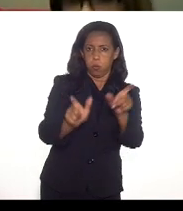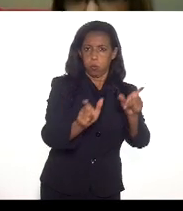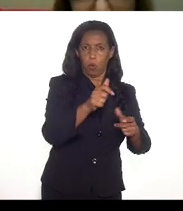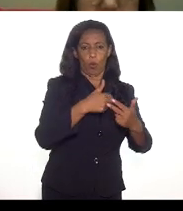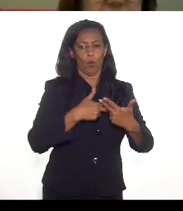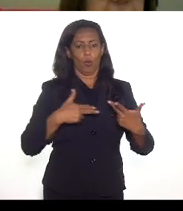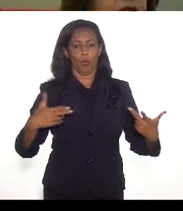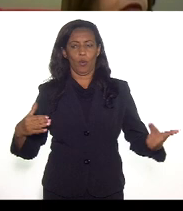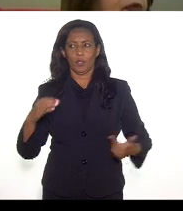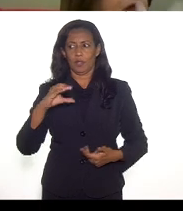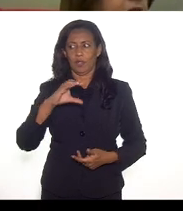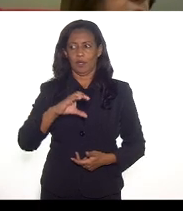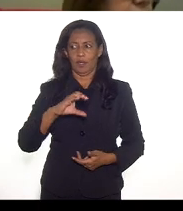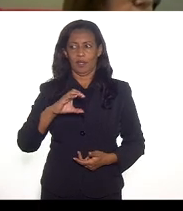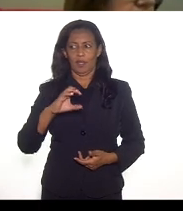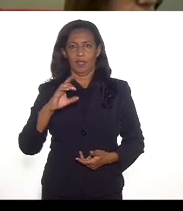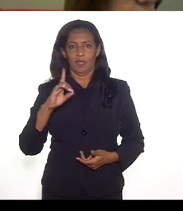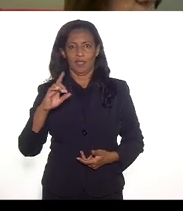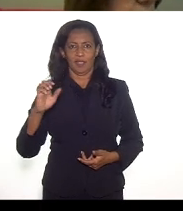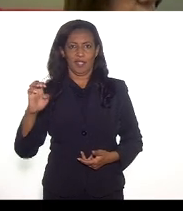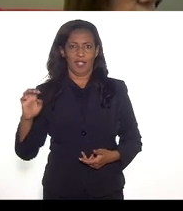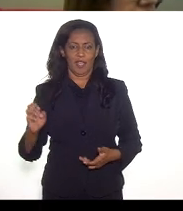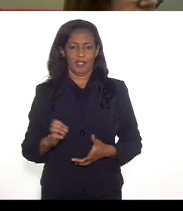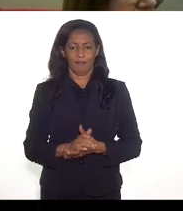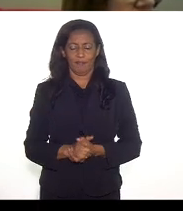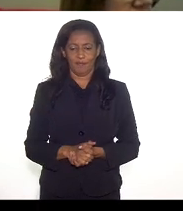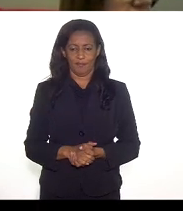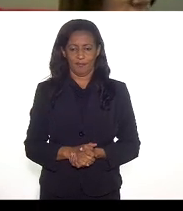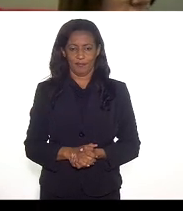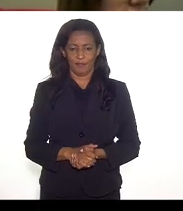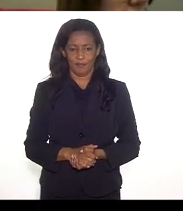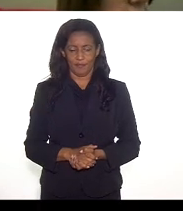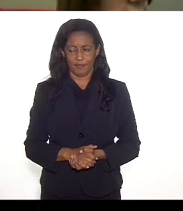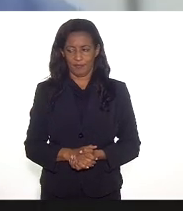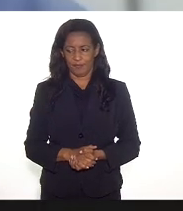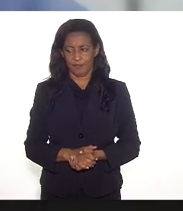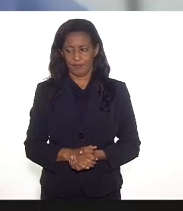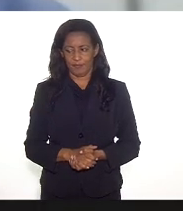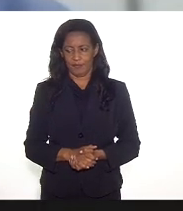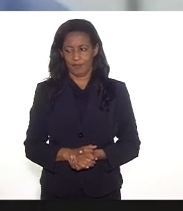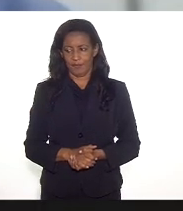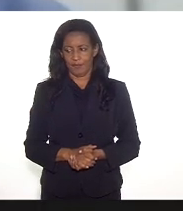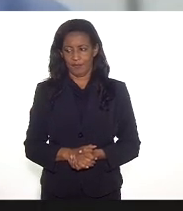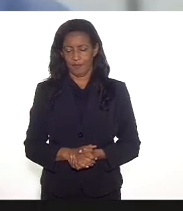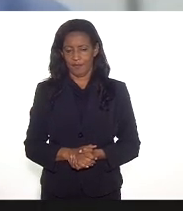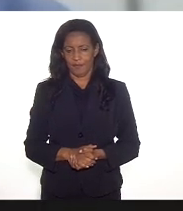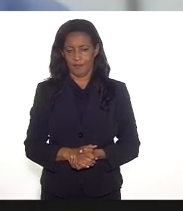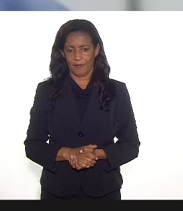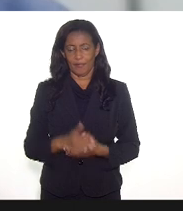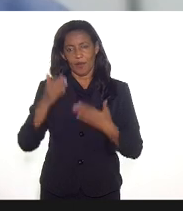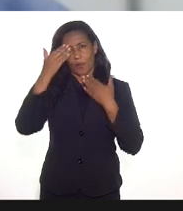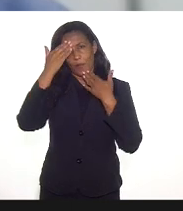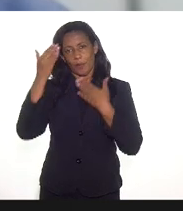fez historicamente. Obrigado, Luiz. Obrigado, deputado Alexandre Freitas.